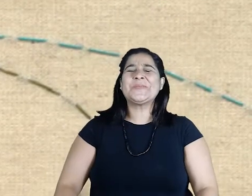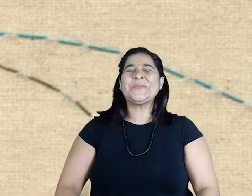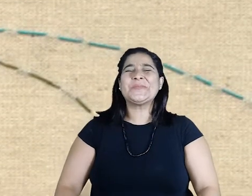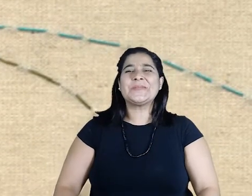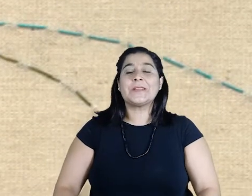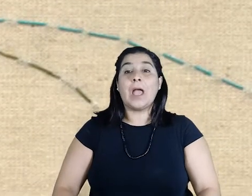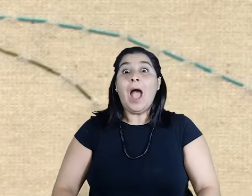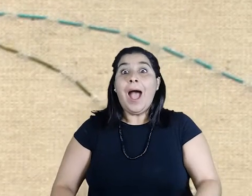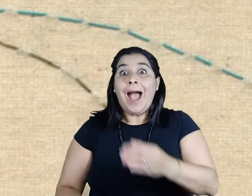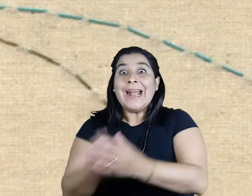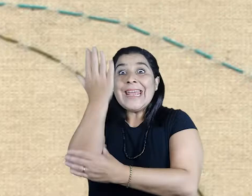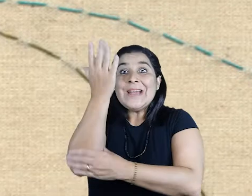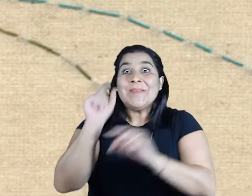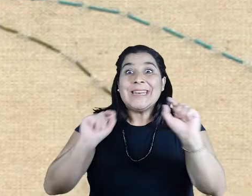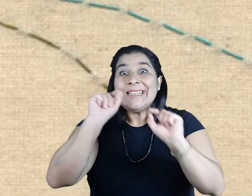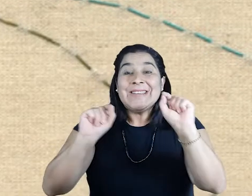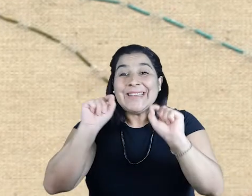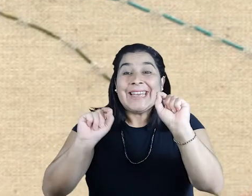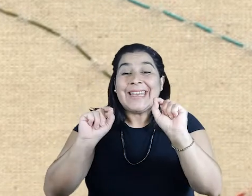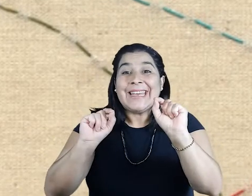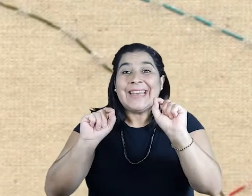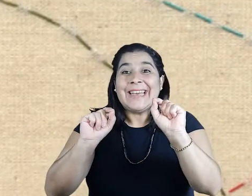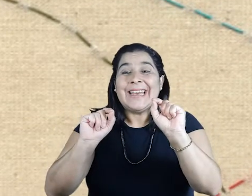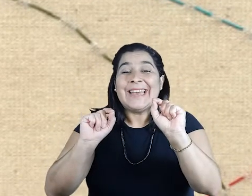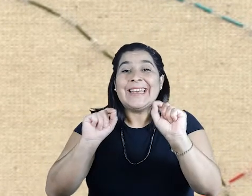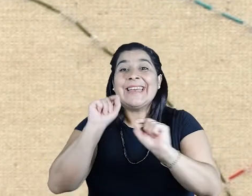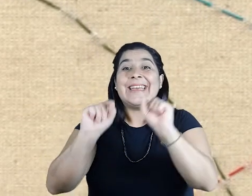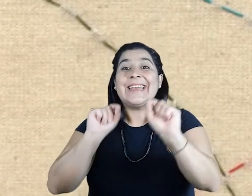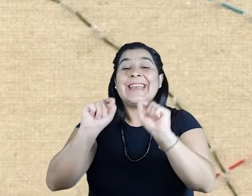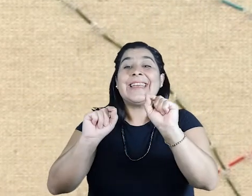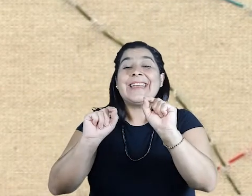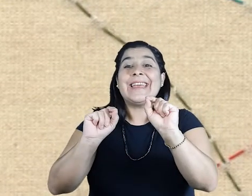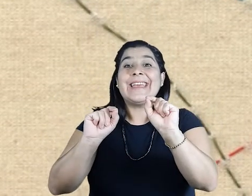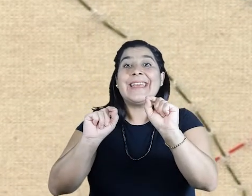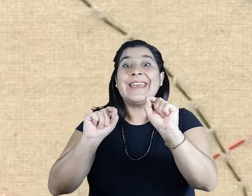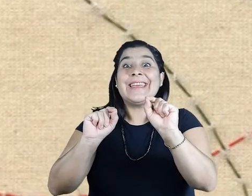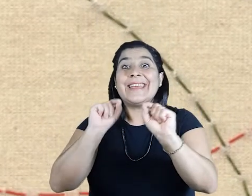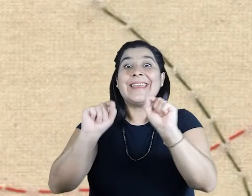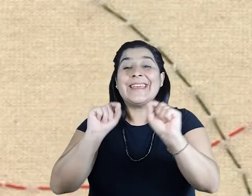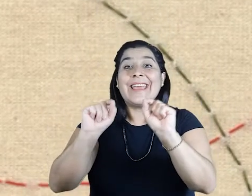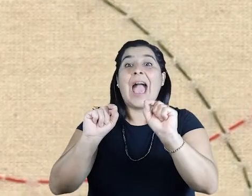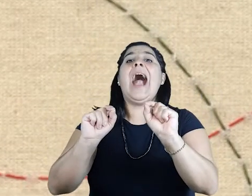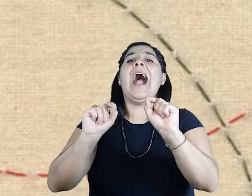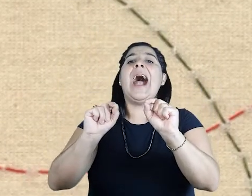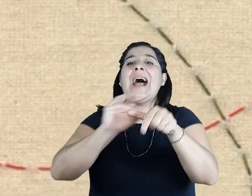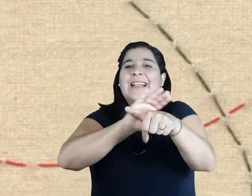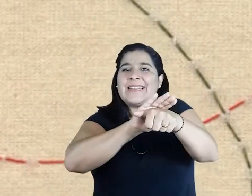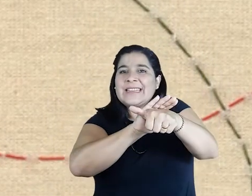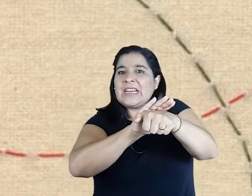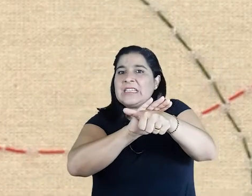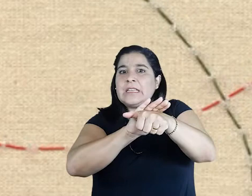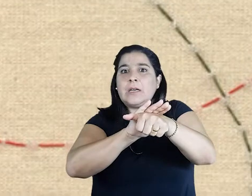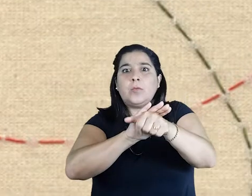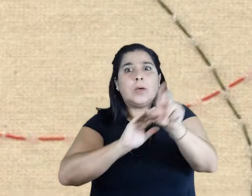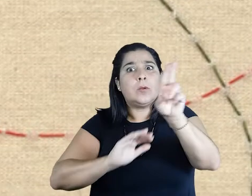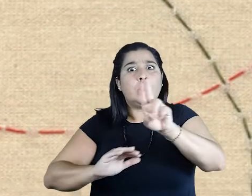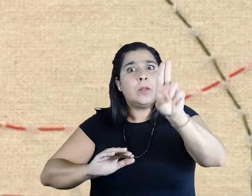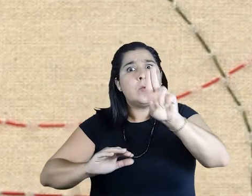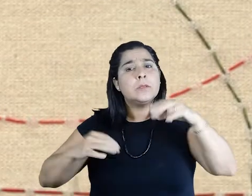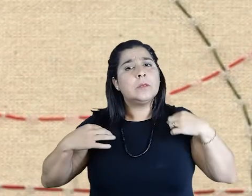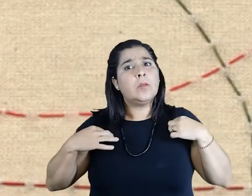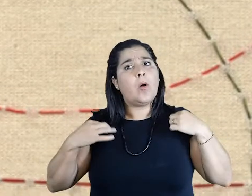Agora, olha quem apareceu! Tadã! O grande momento! A tartaruga não se